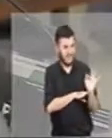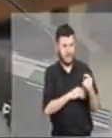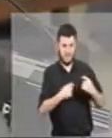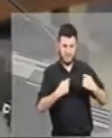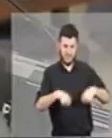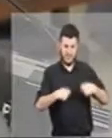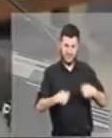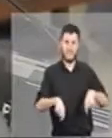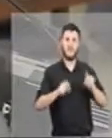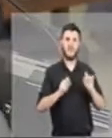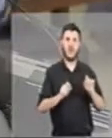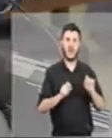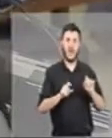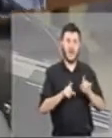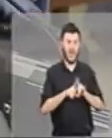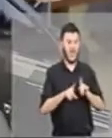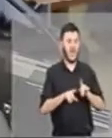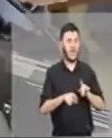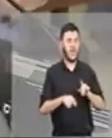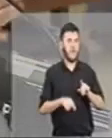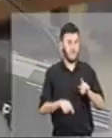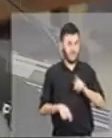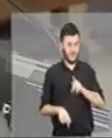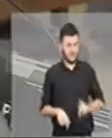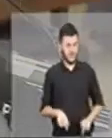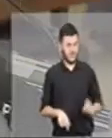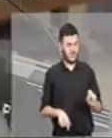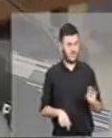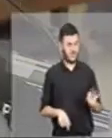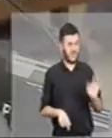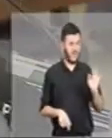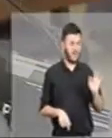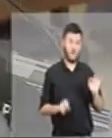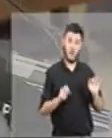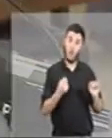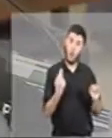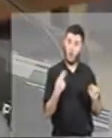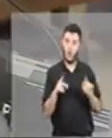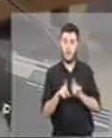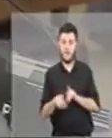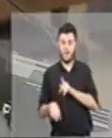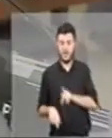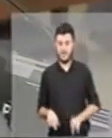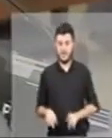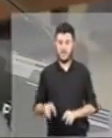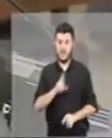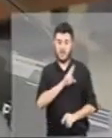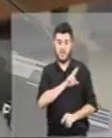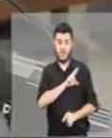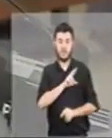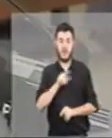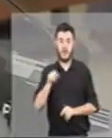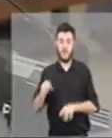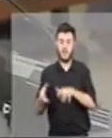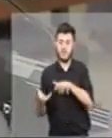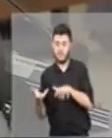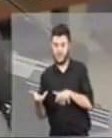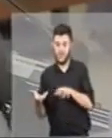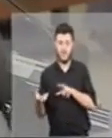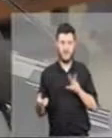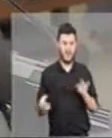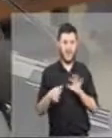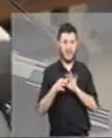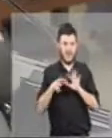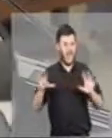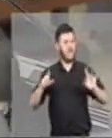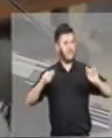Casa Legislativa para uma eventual providência relativamente a este servidor. Portanto, esse é o primeiro